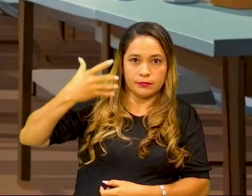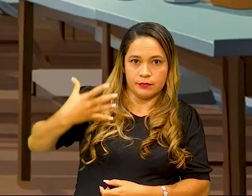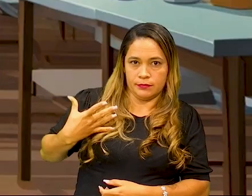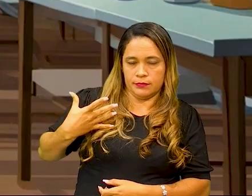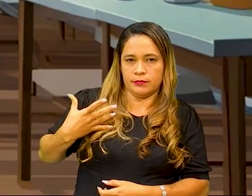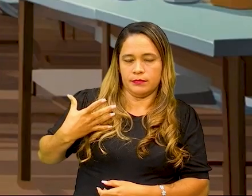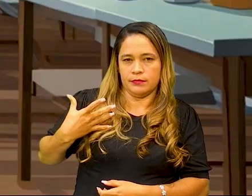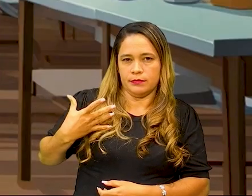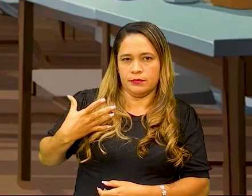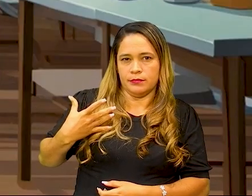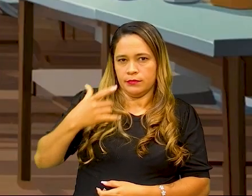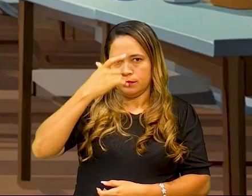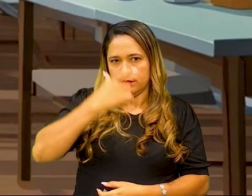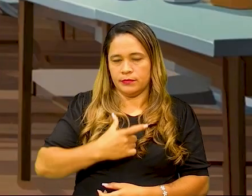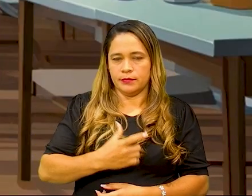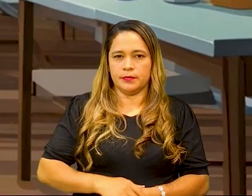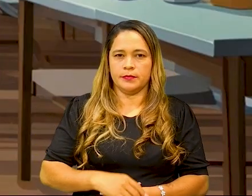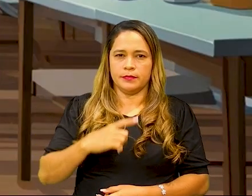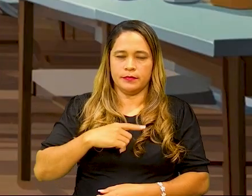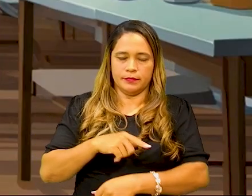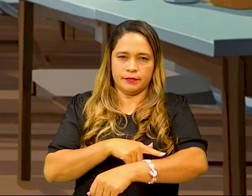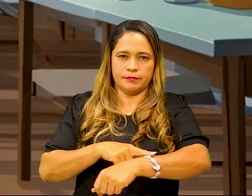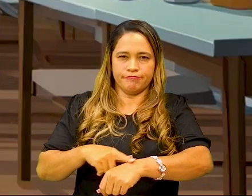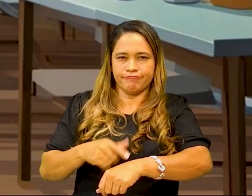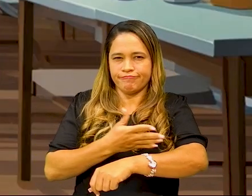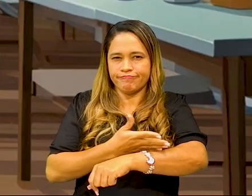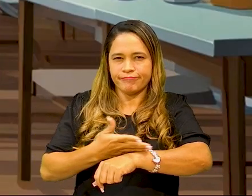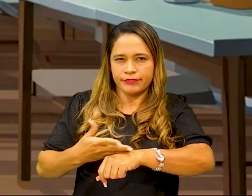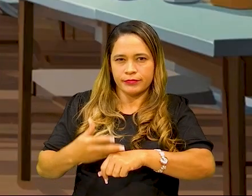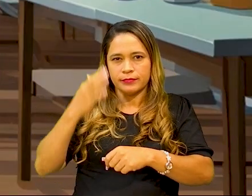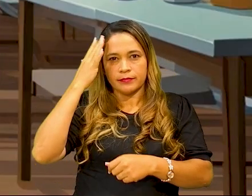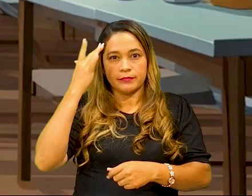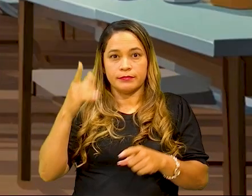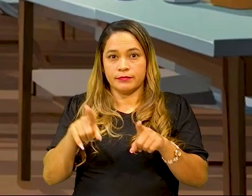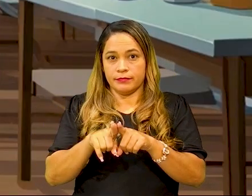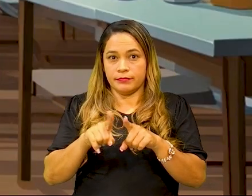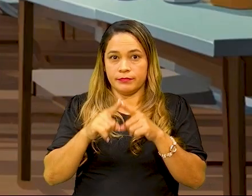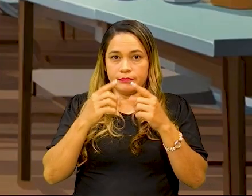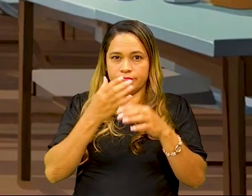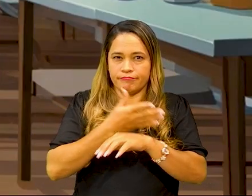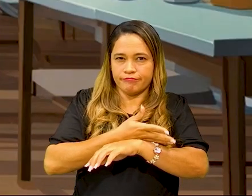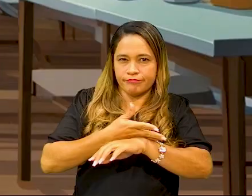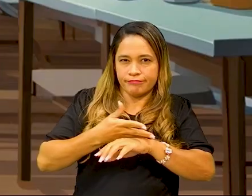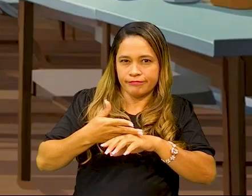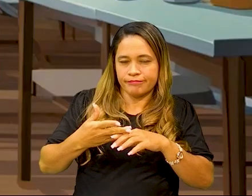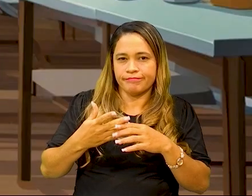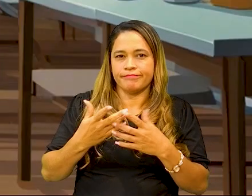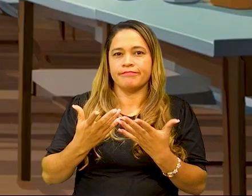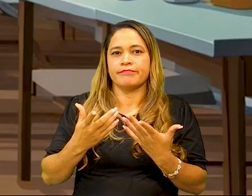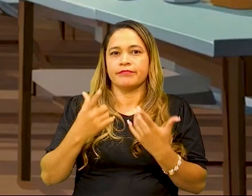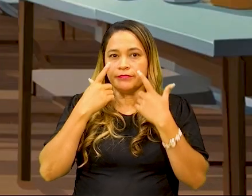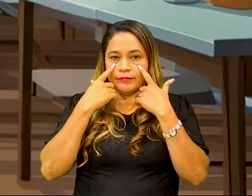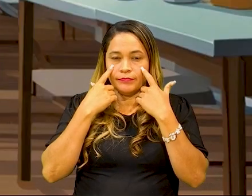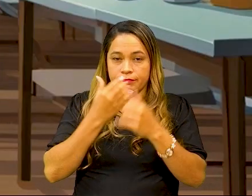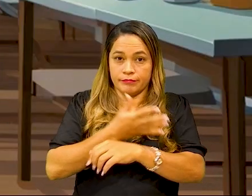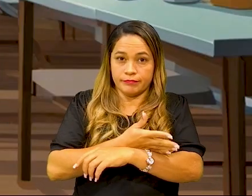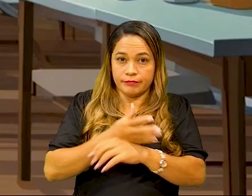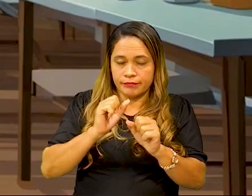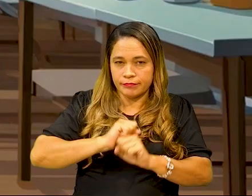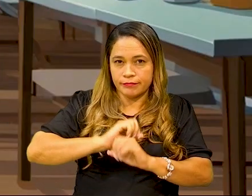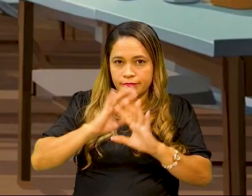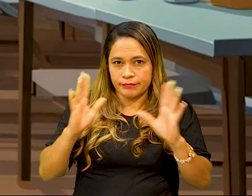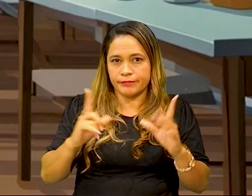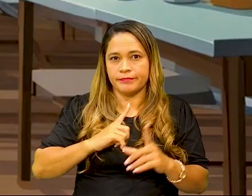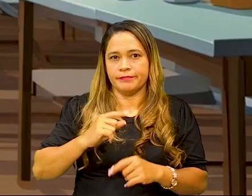autodescrição da minha pessoa. Eu tenho a pele clara, tenho os cabelos e a barba grisalhos, tenho os olhos claros, estou com uma